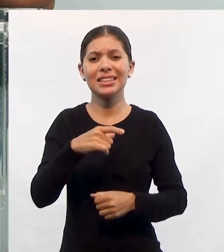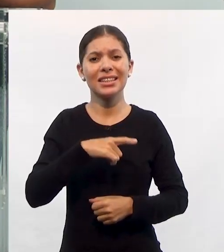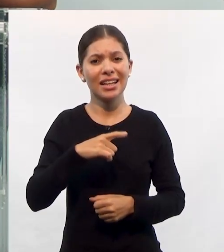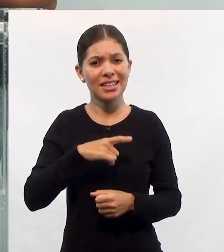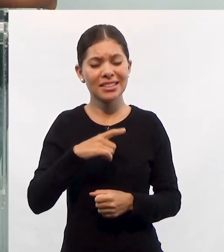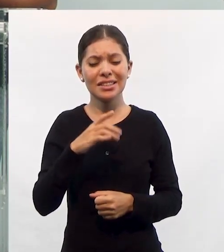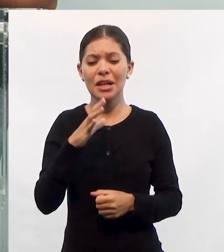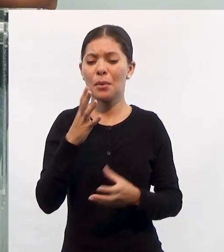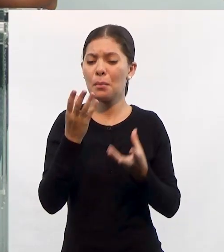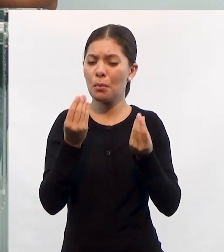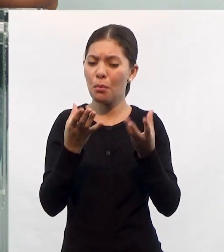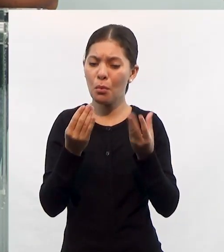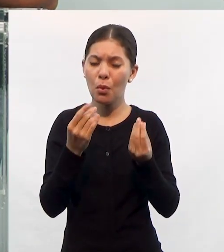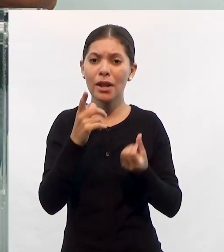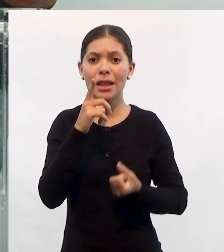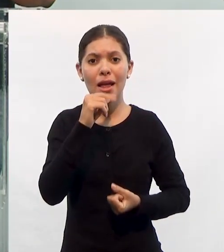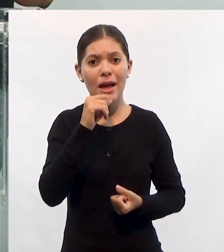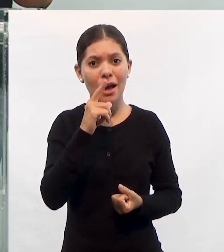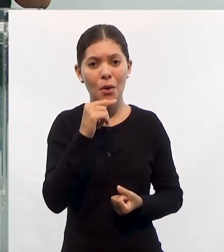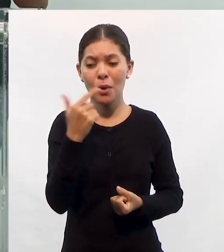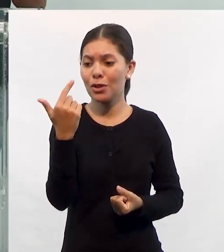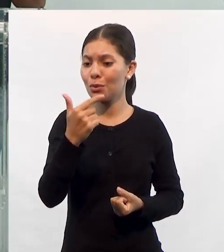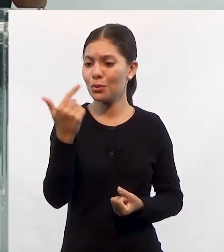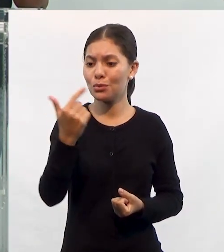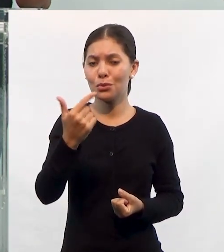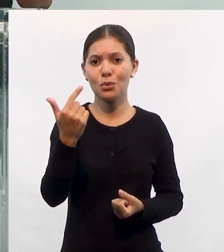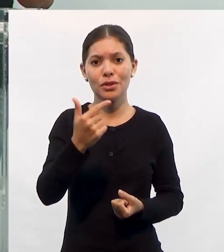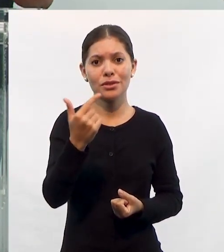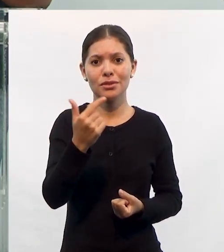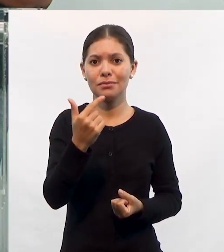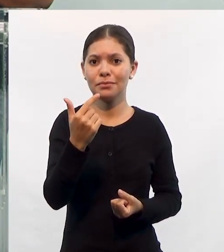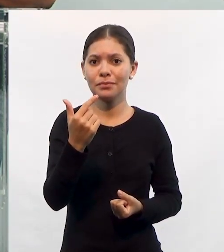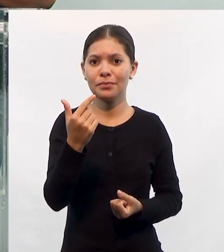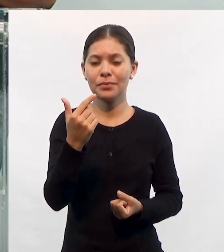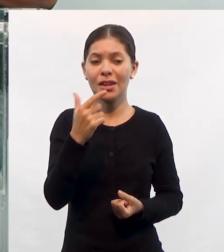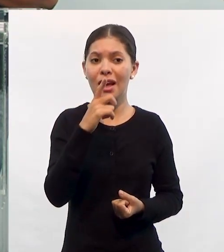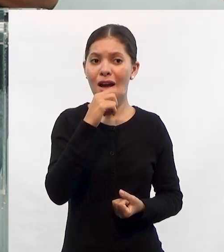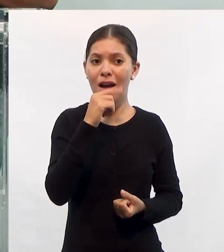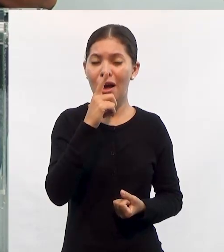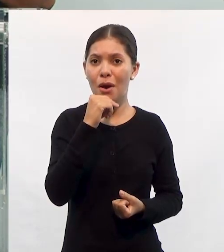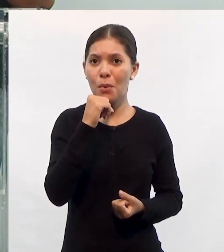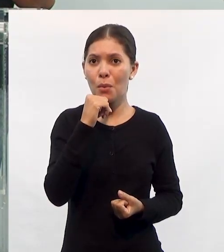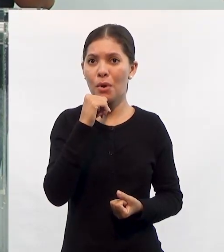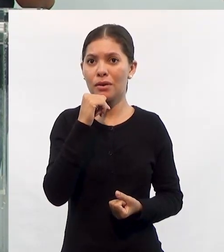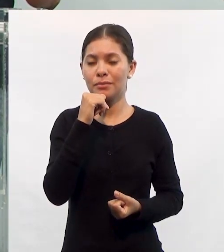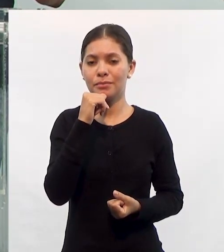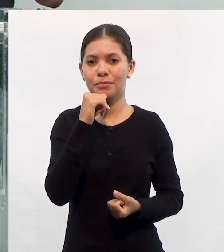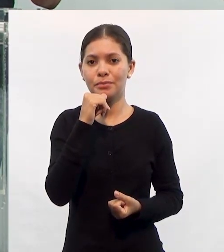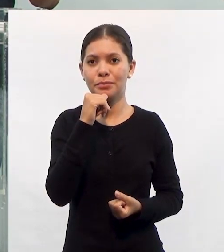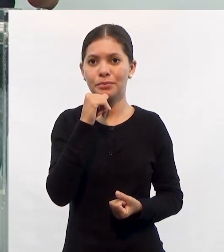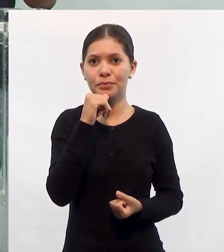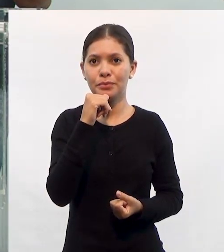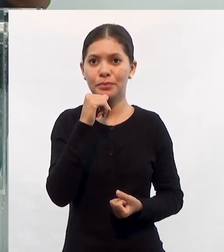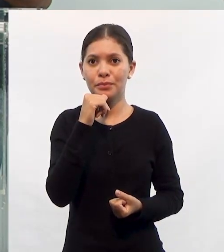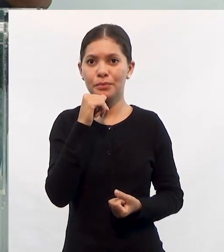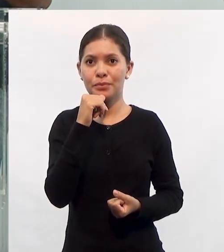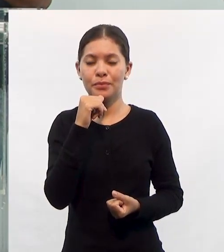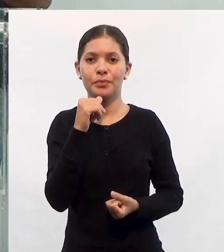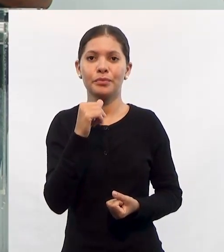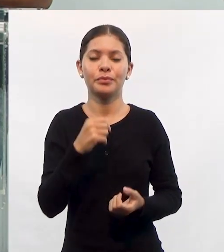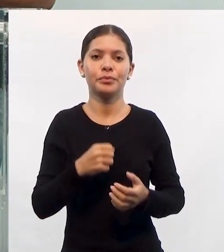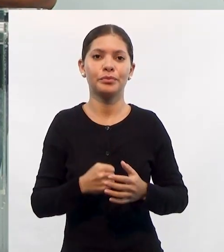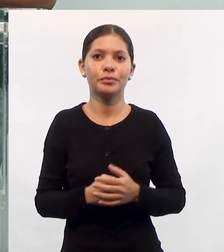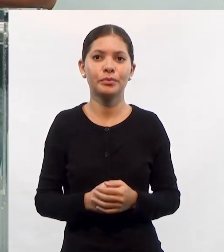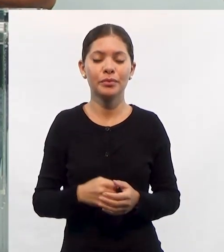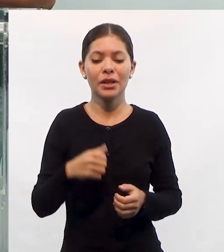e muita água. Dois recursos que Taiwan tem muito pouco. Taiwan não tem uma grande